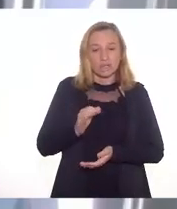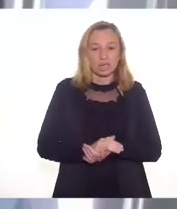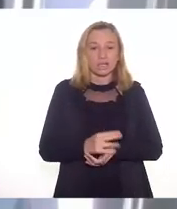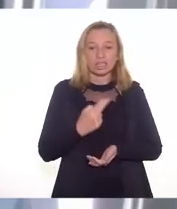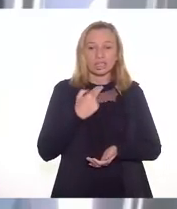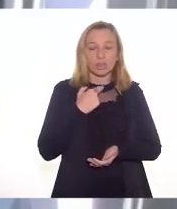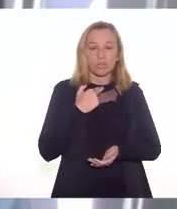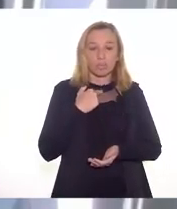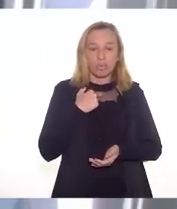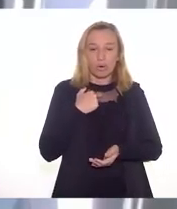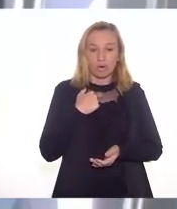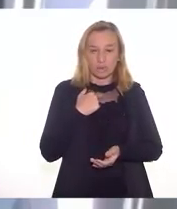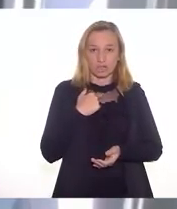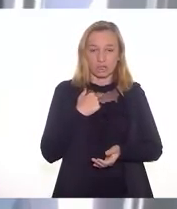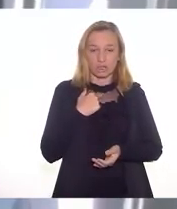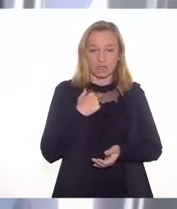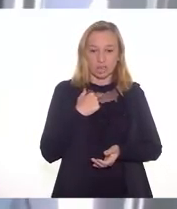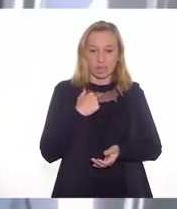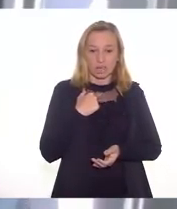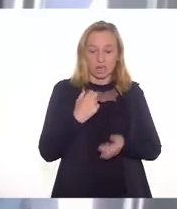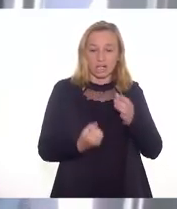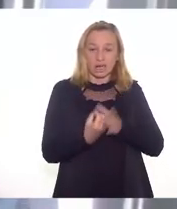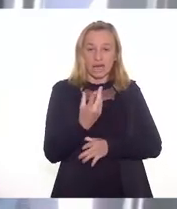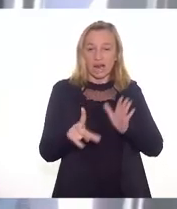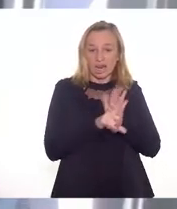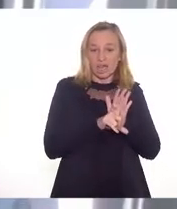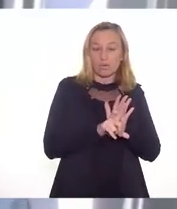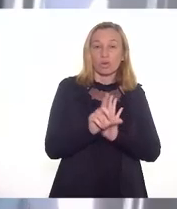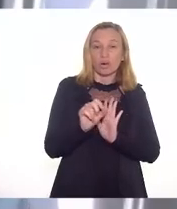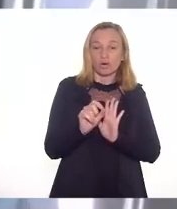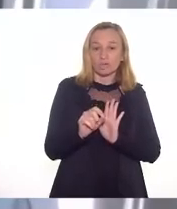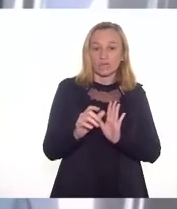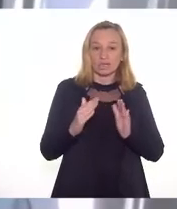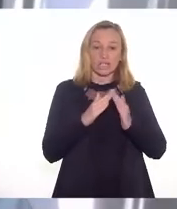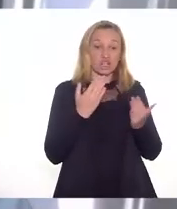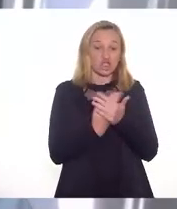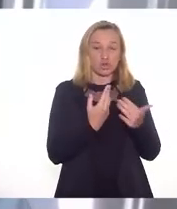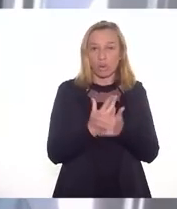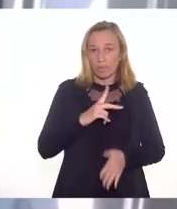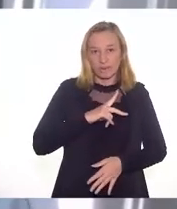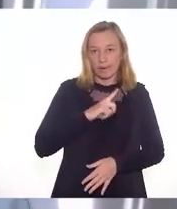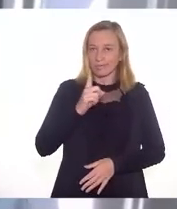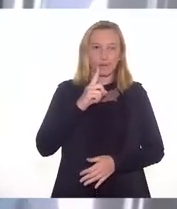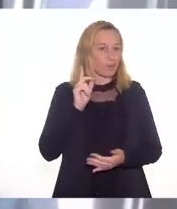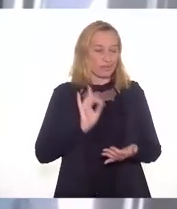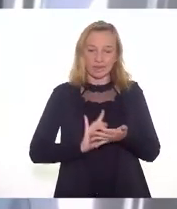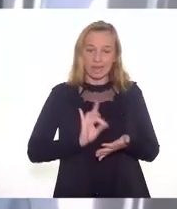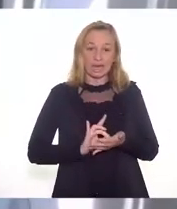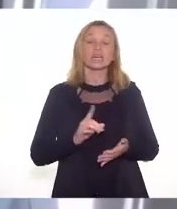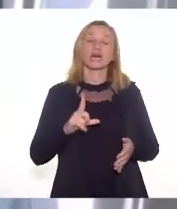pode legislar sobre o que acontece nas escolas particulares. Isso não é verdade. Isso não é verdade. Inclusive, tem leis em vigor, muito boas, muito qualificadas,